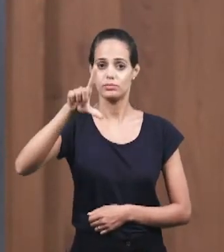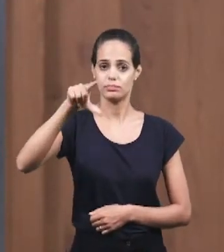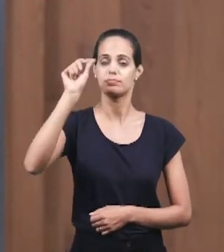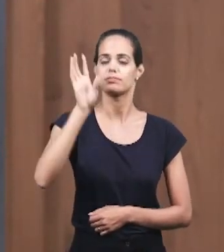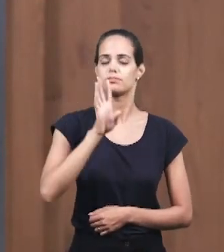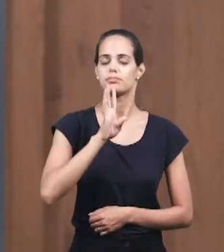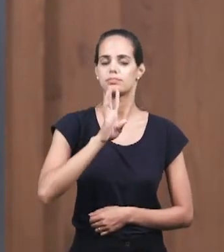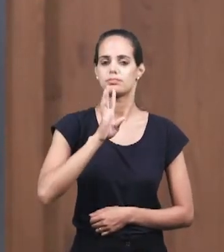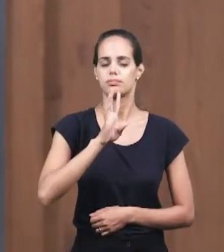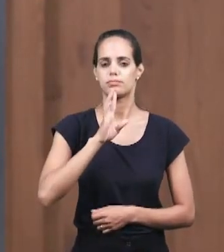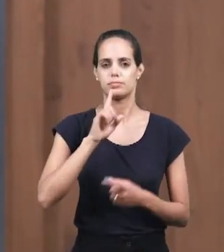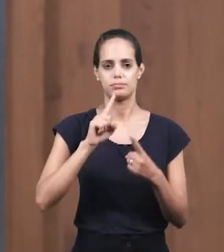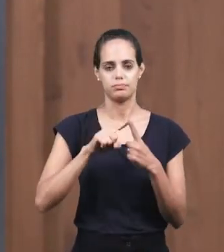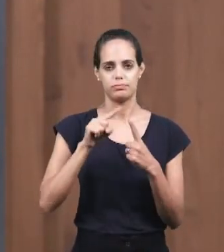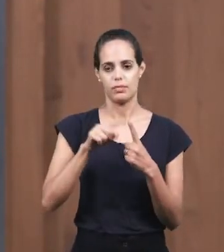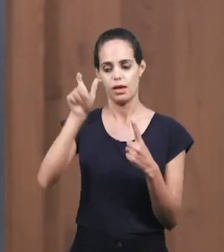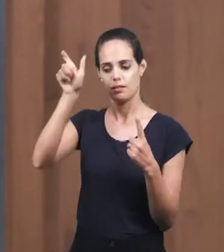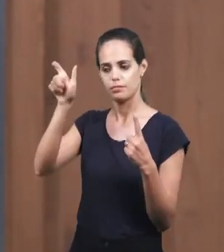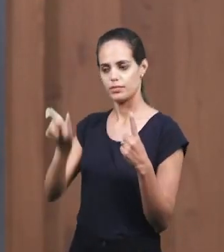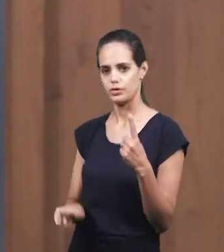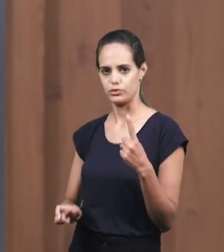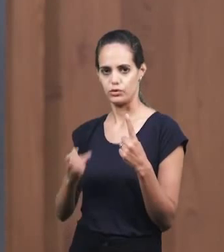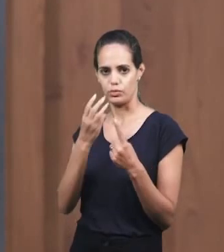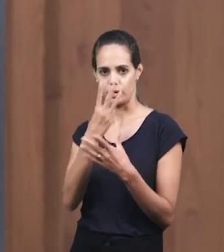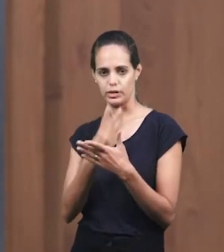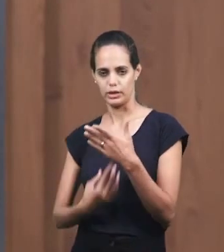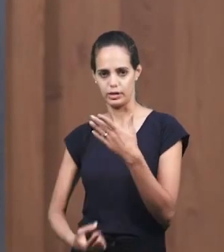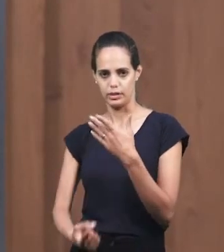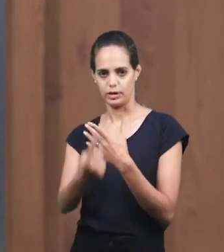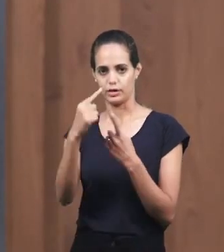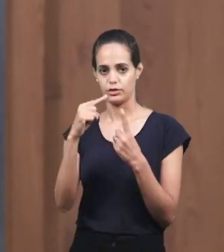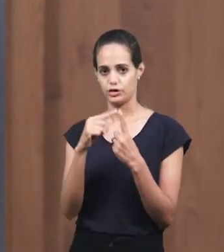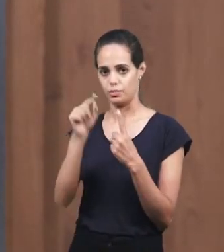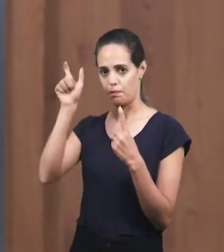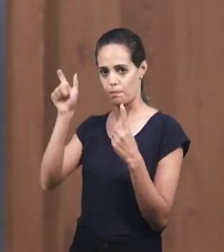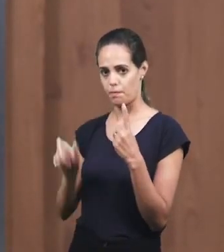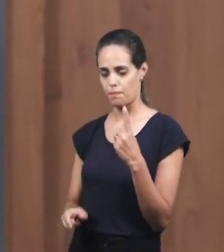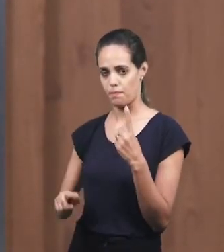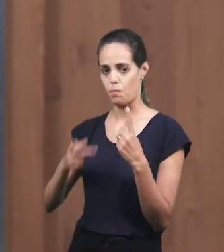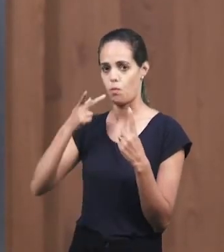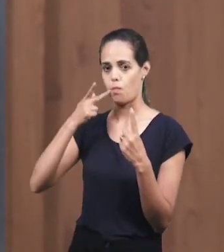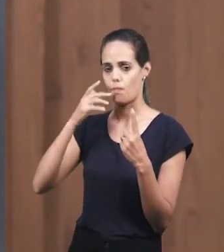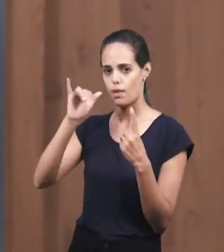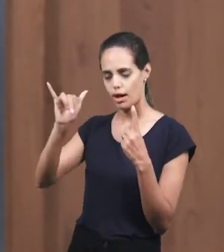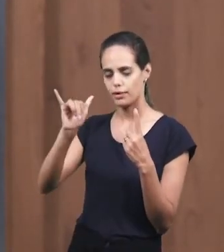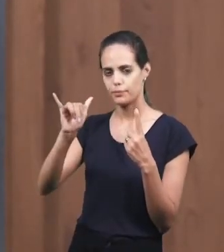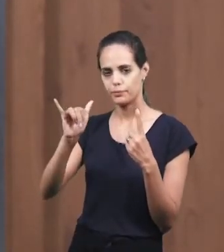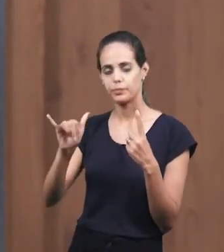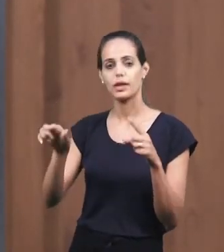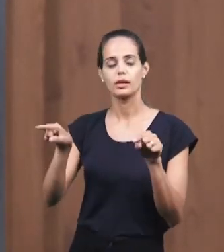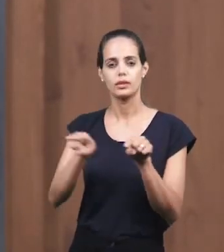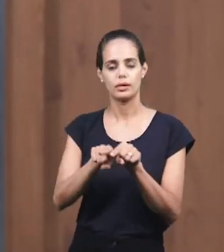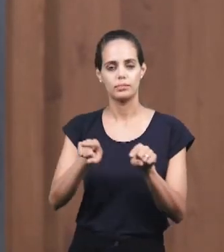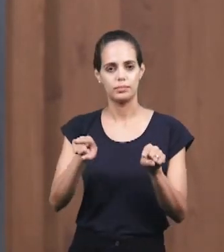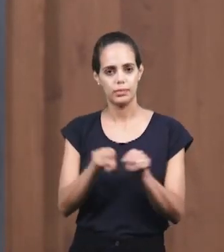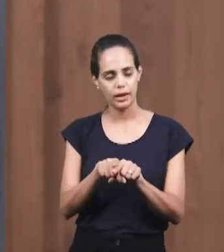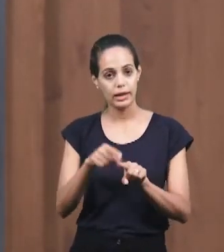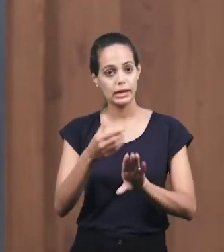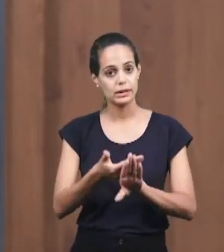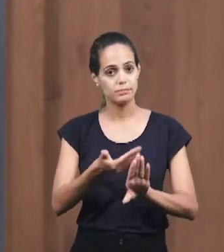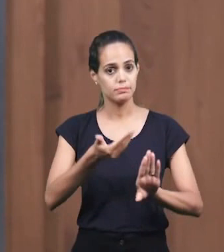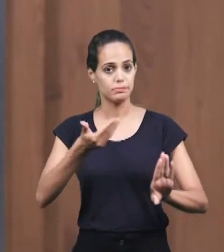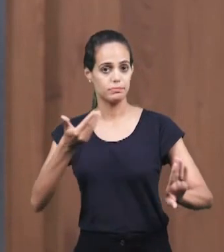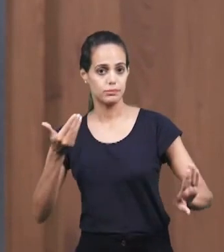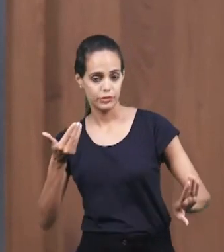Pai na primeira pessoa da Trindade. Mas também a nossa santificação no projeto de salvação